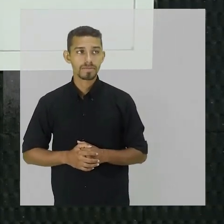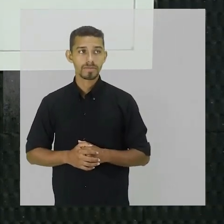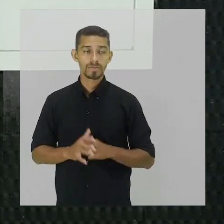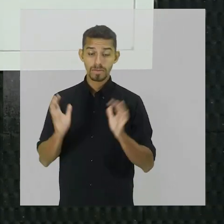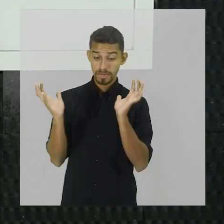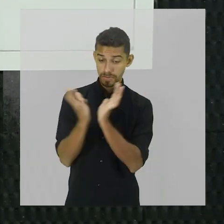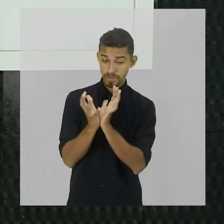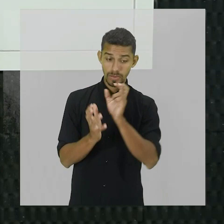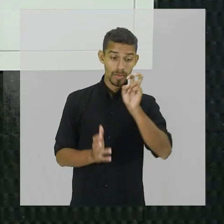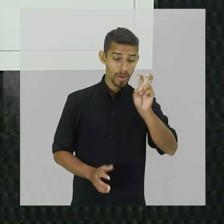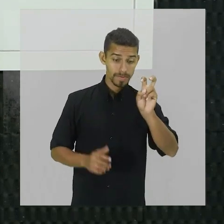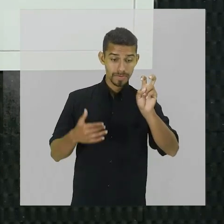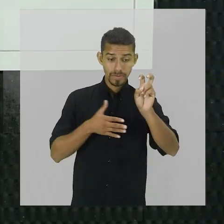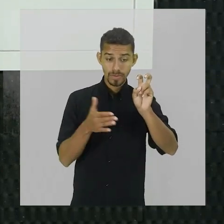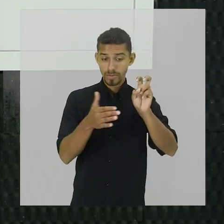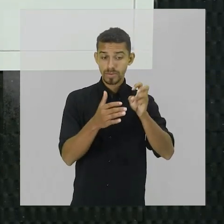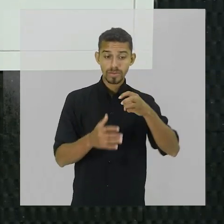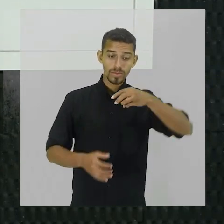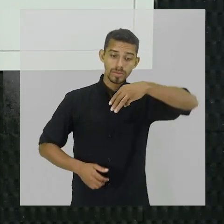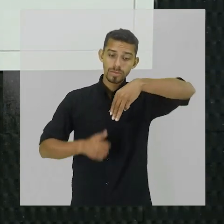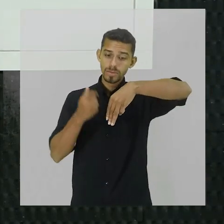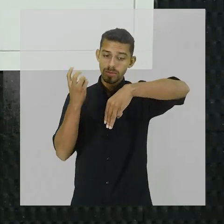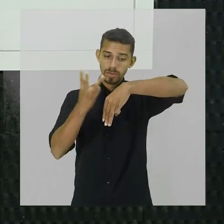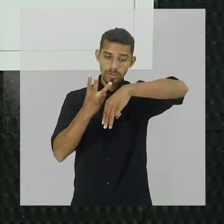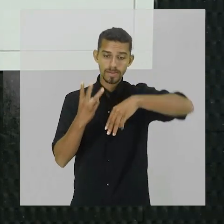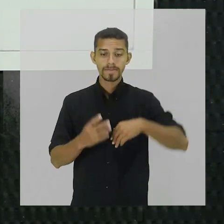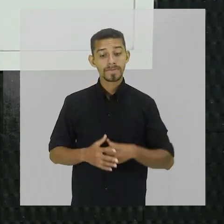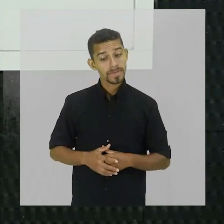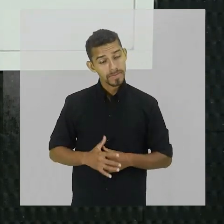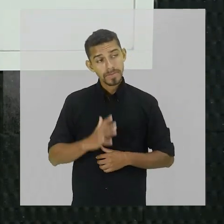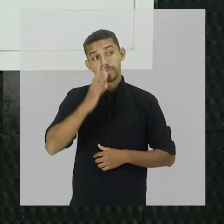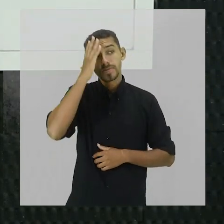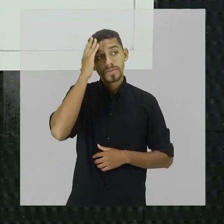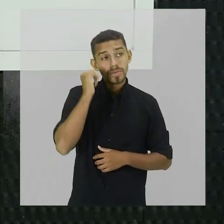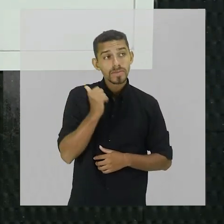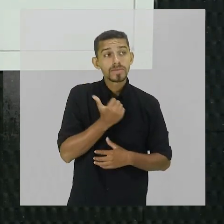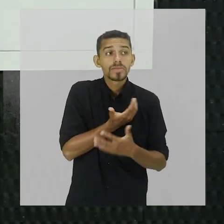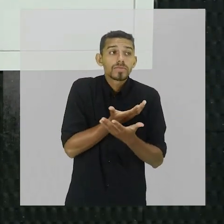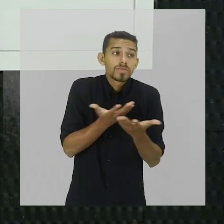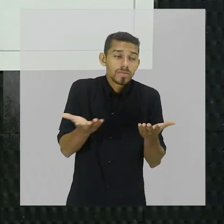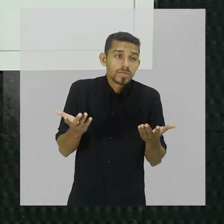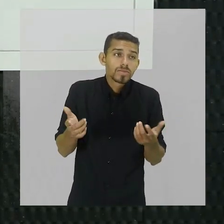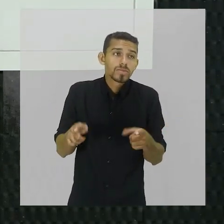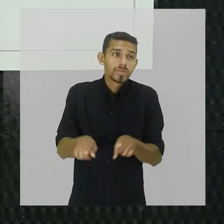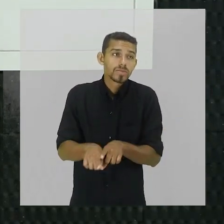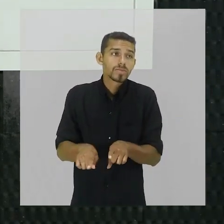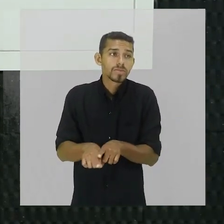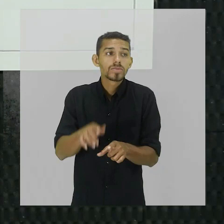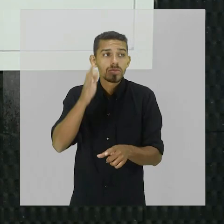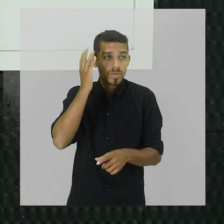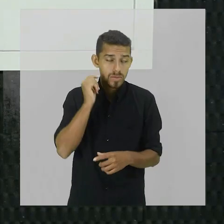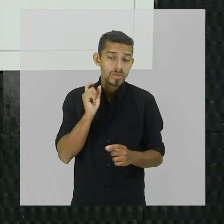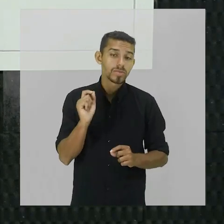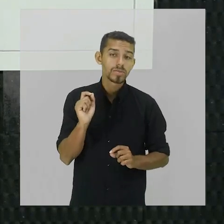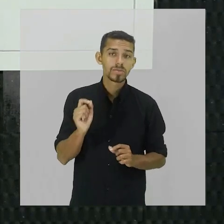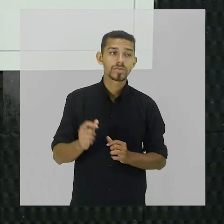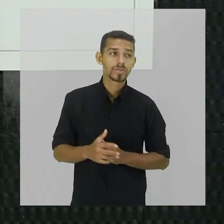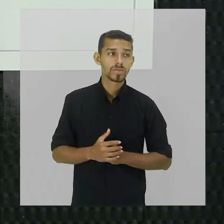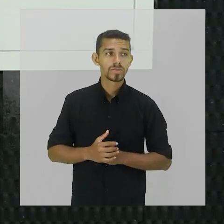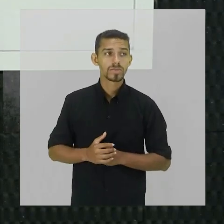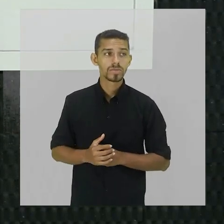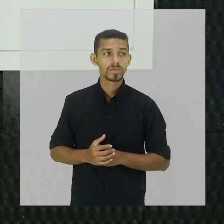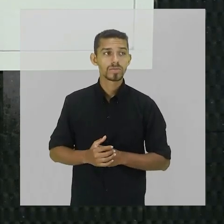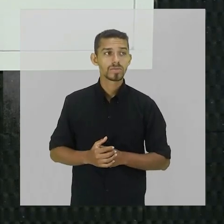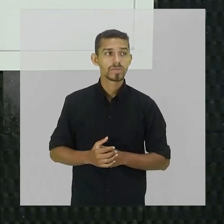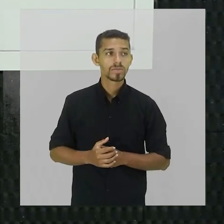de 5 peixes forma 1 metro cúbico. Então, para eu saber o volume desse primeiro reservatório, o volume